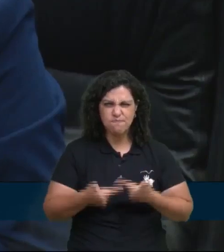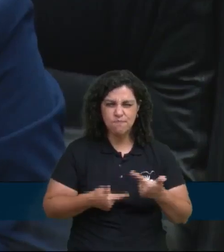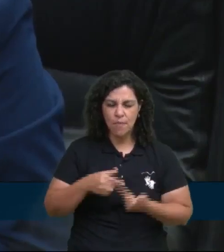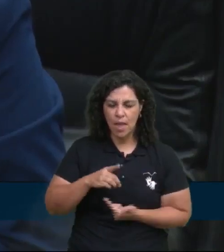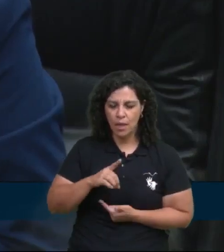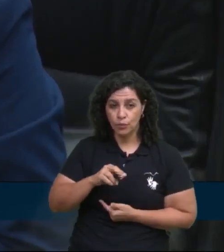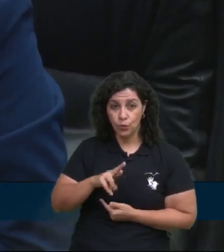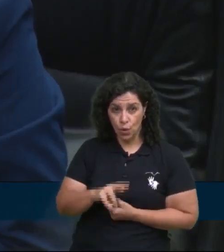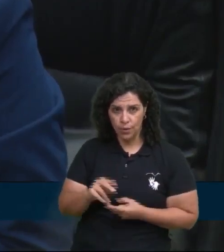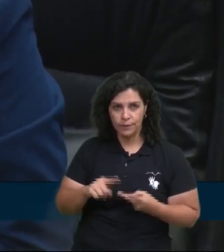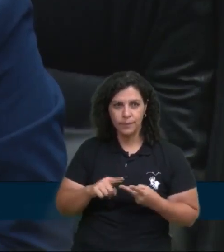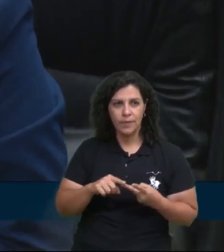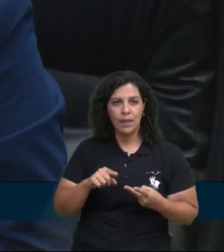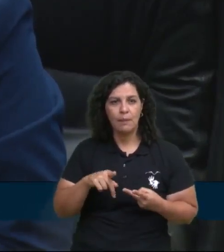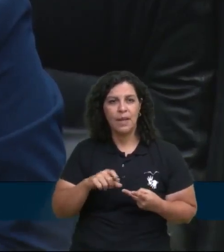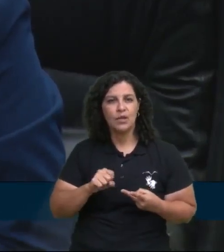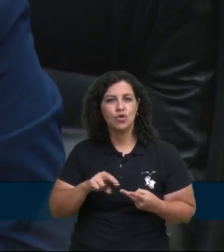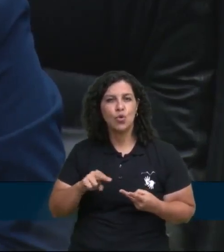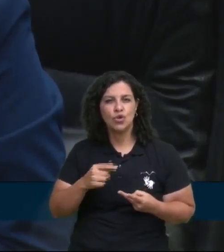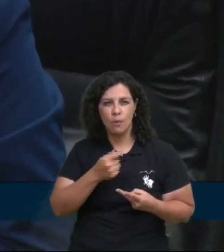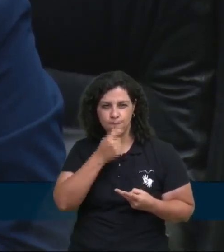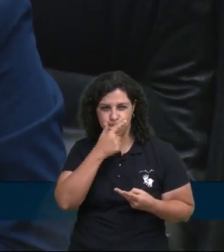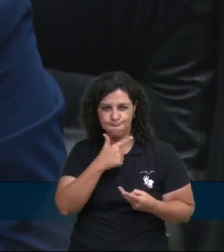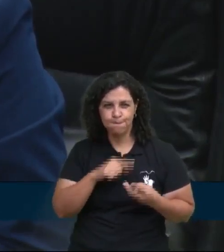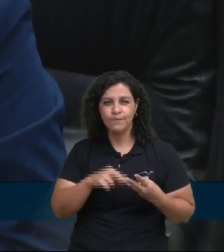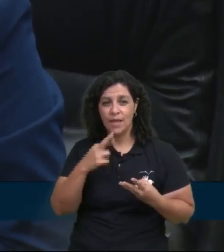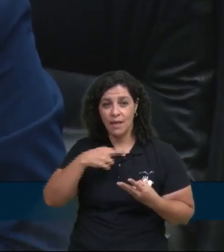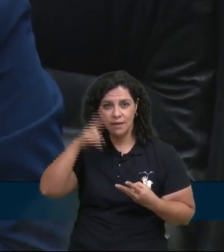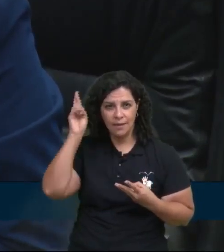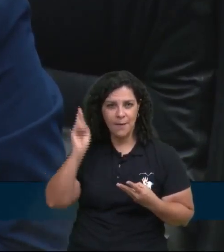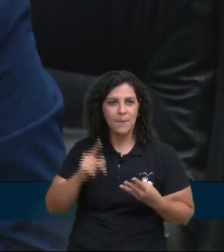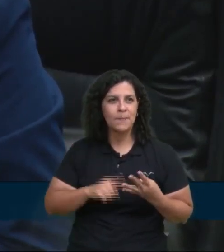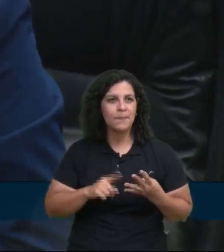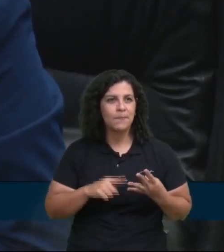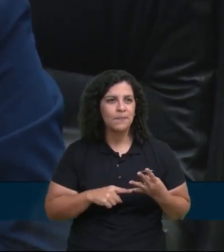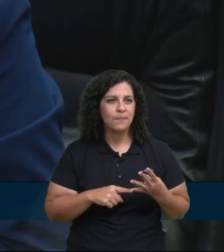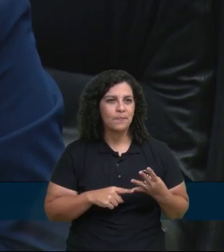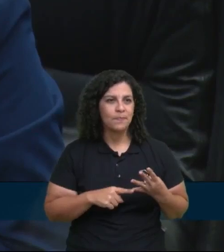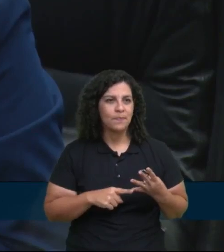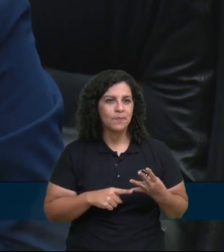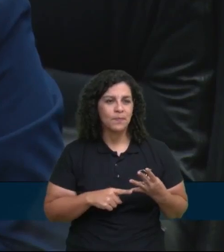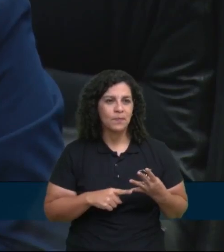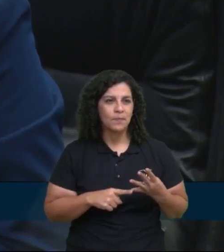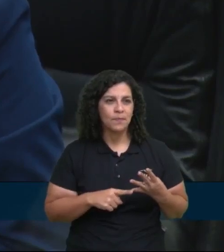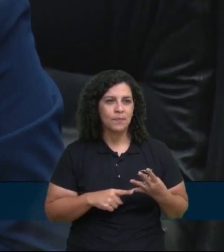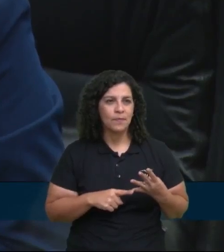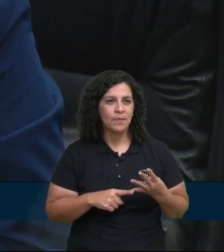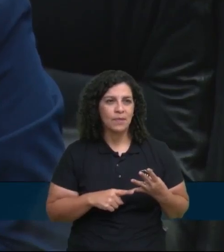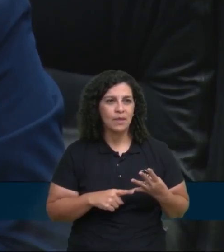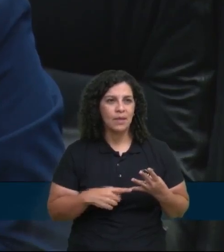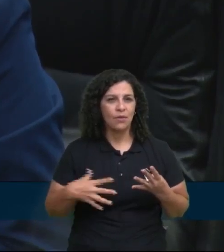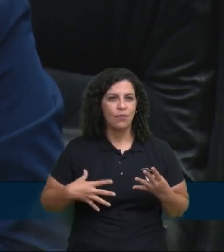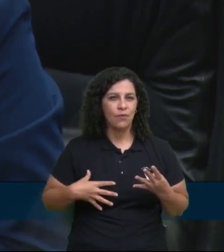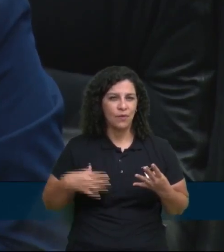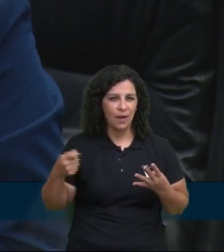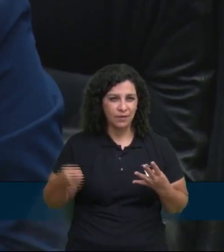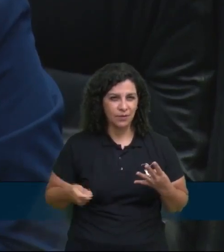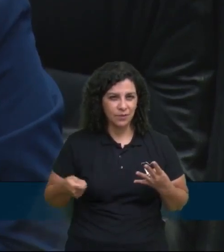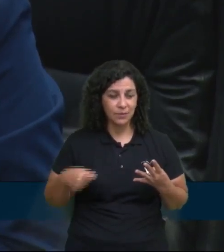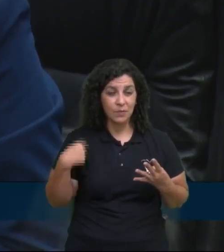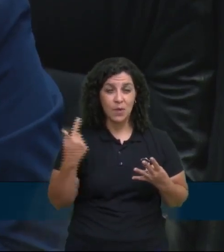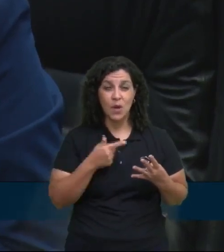Adur, o Pessutti, o Requião e o governador Carlos Massa, para